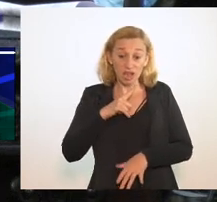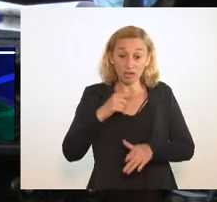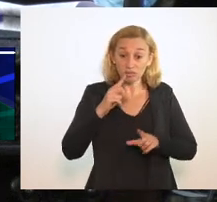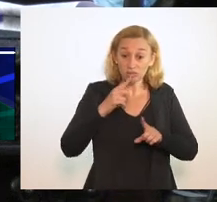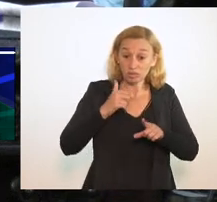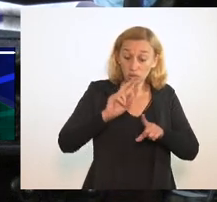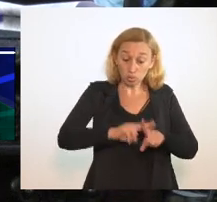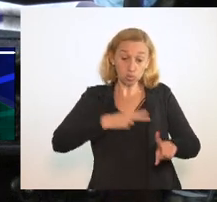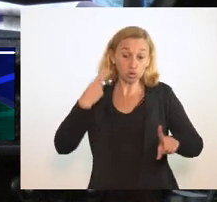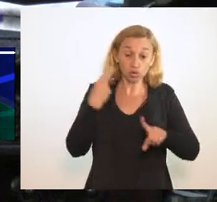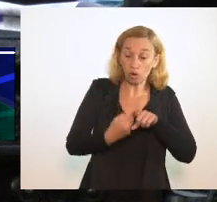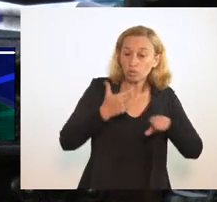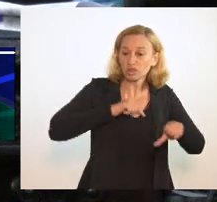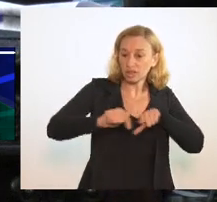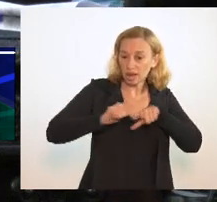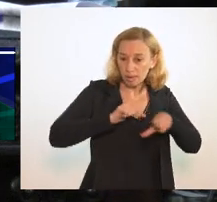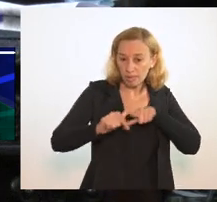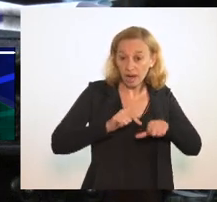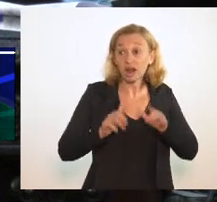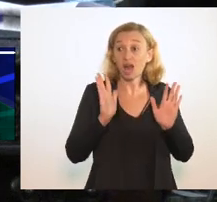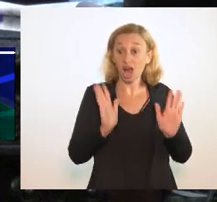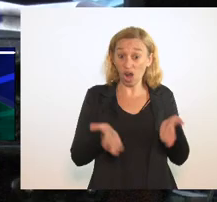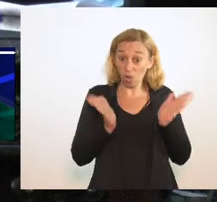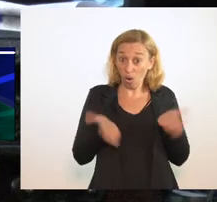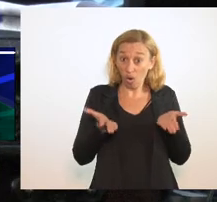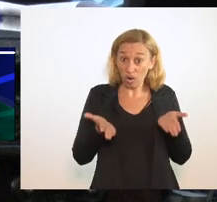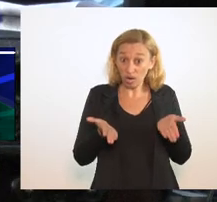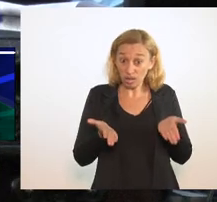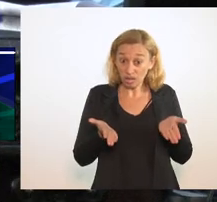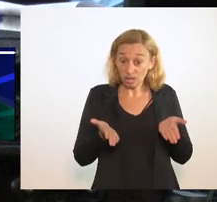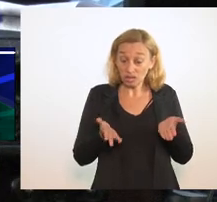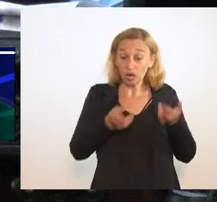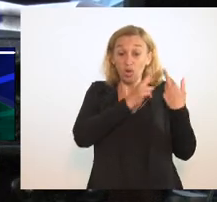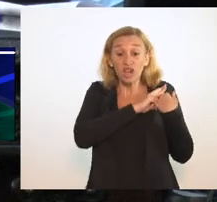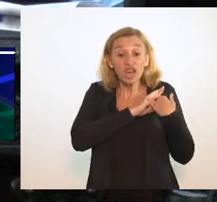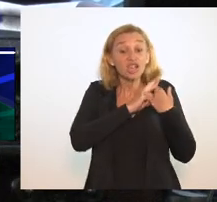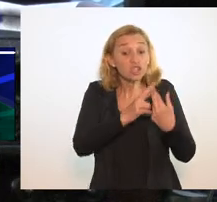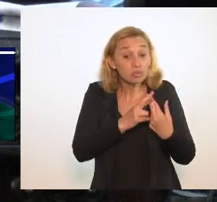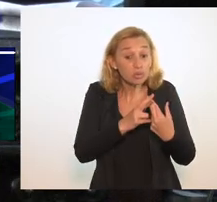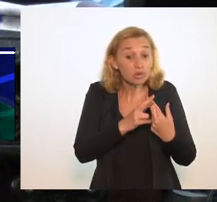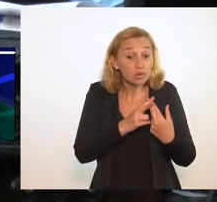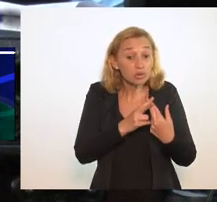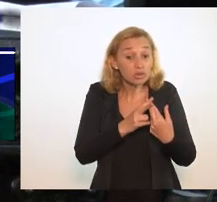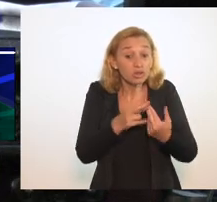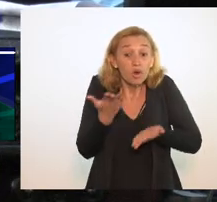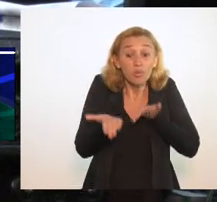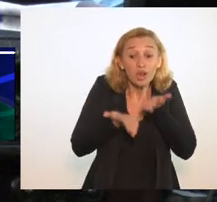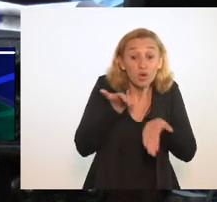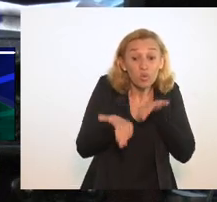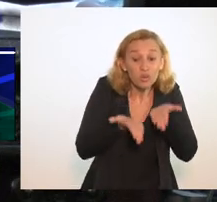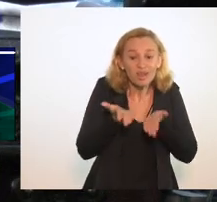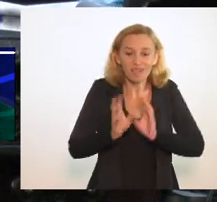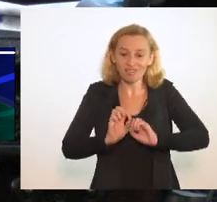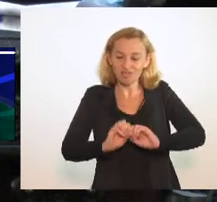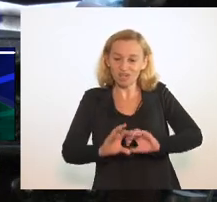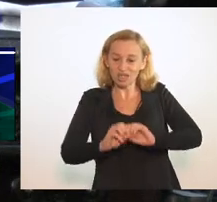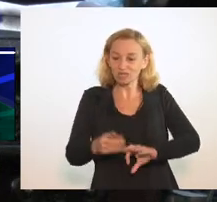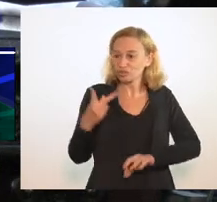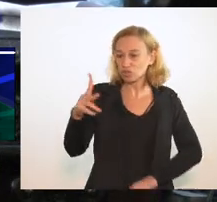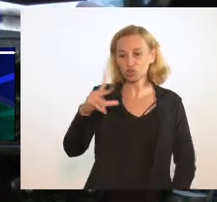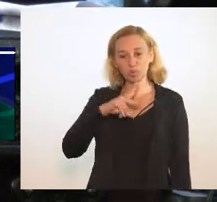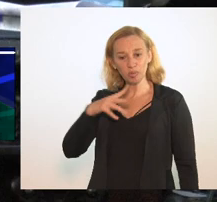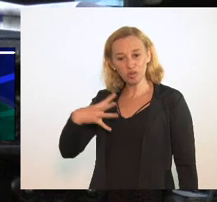trabalho redobrada, pois agora são responsáveis pelo cuidado e educação de seus